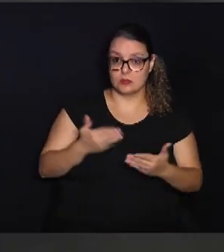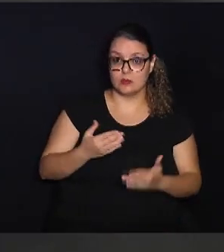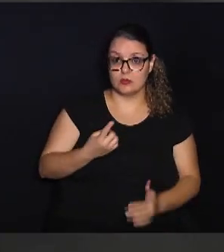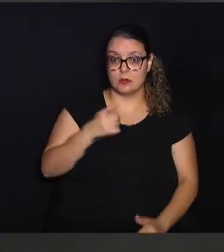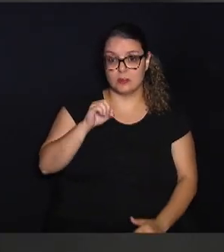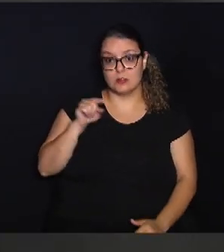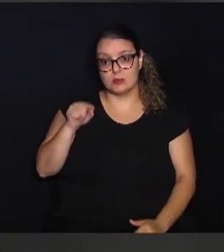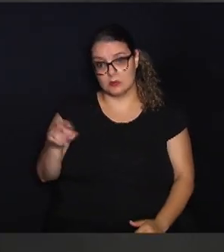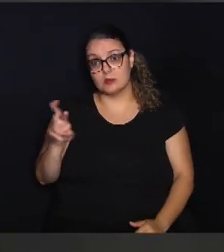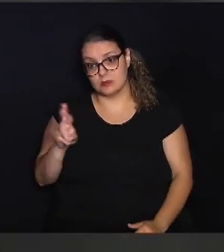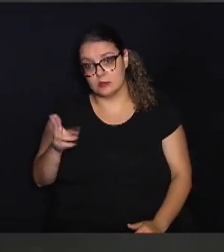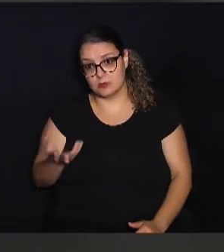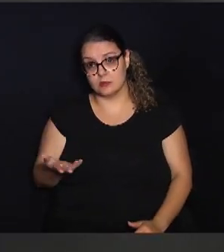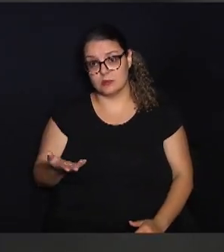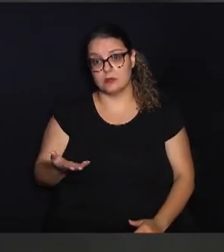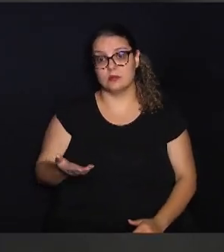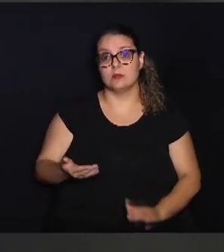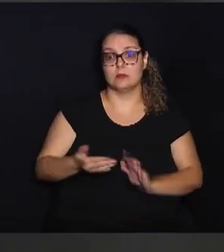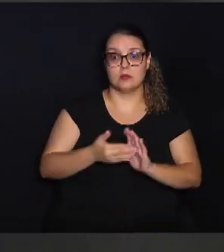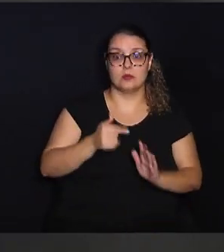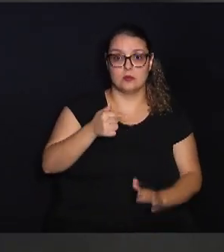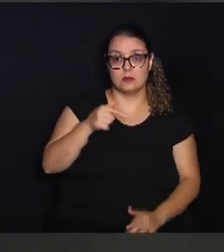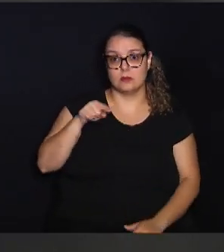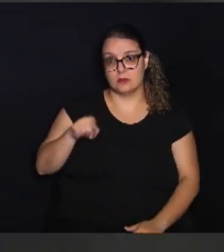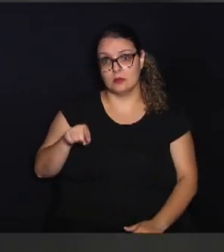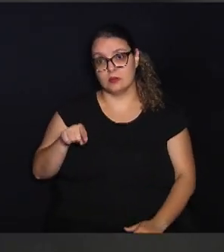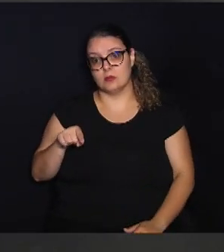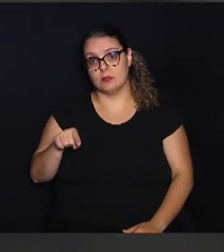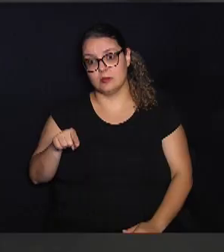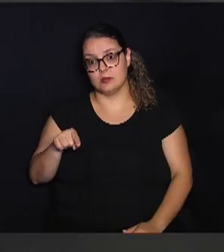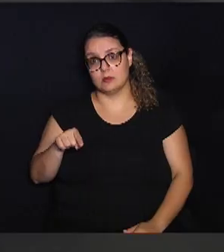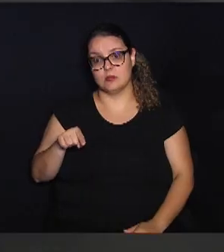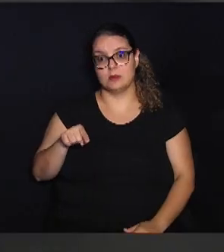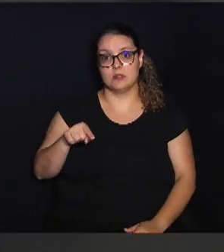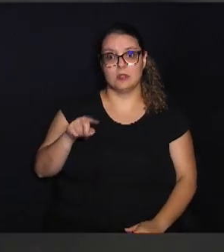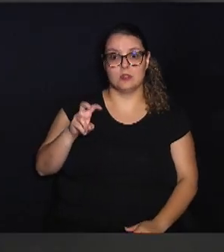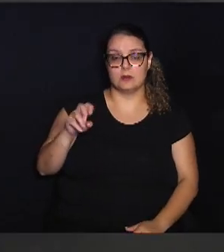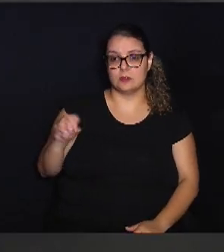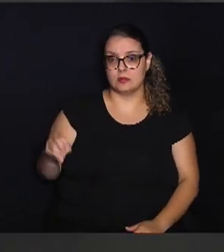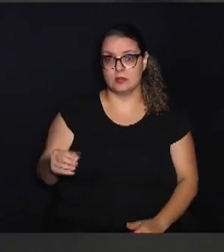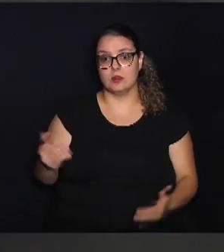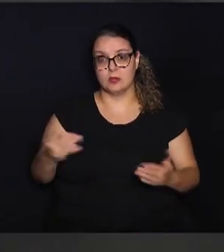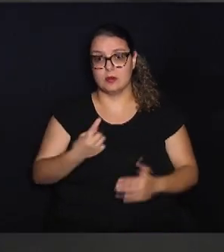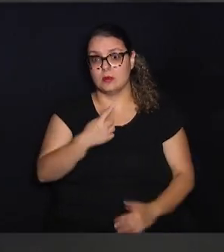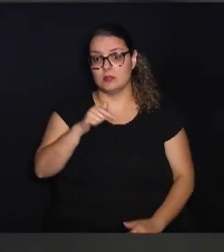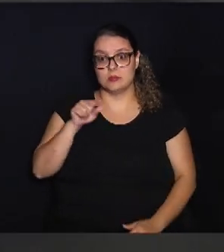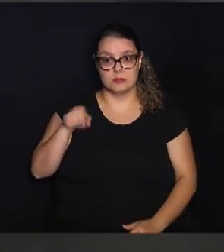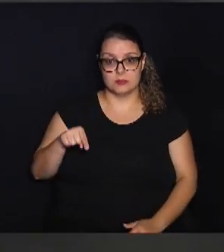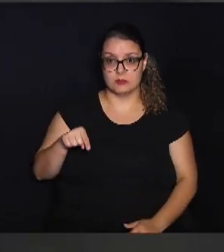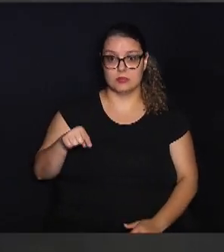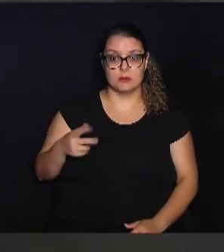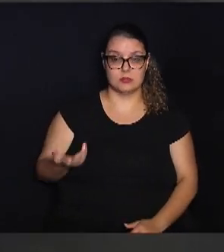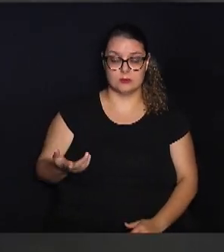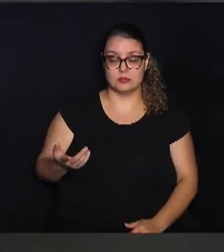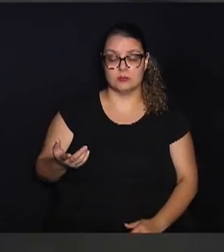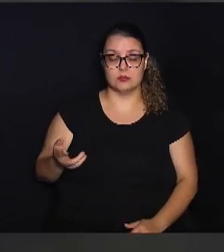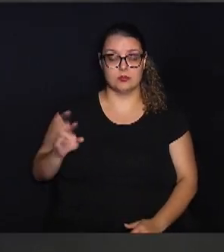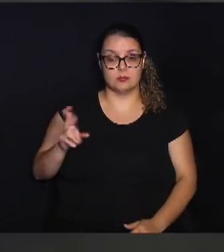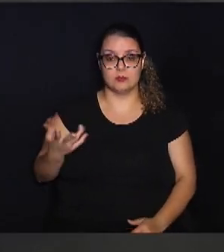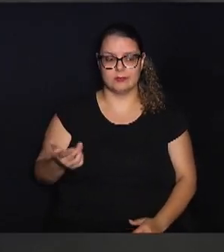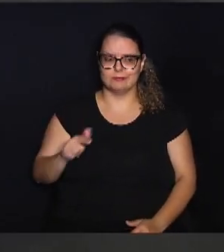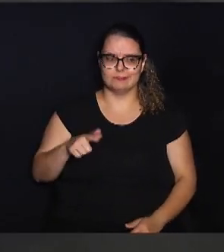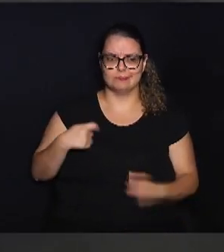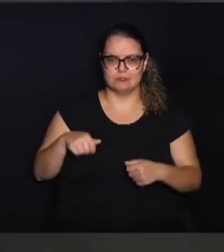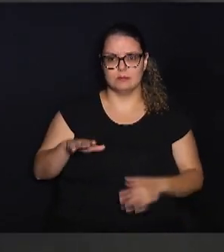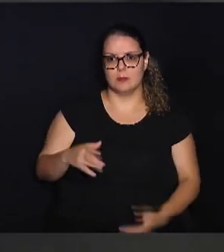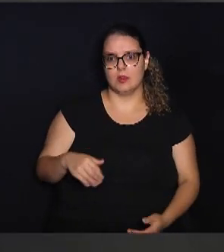mil, desconto é 7.500, vai para 17 agora. Não precisa mais do que isso, né? Acho que se alguém quiser ganhar